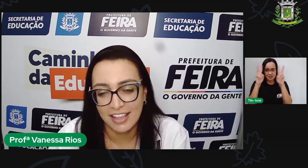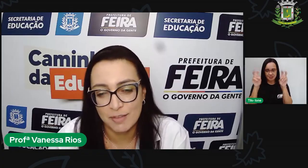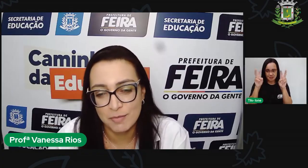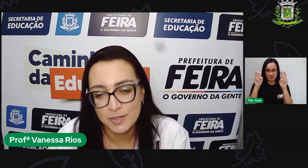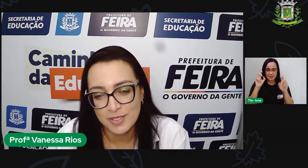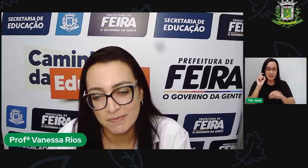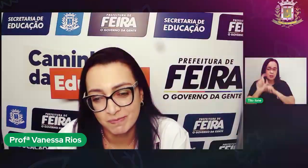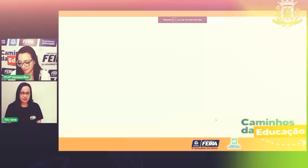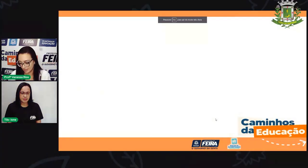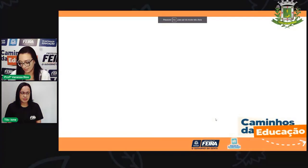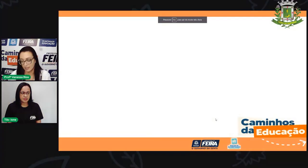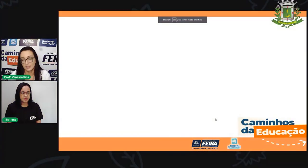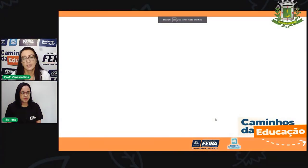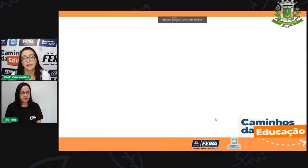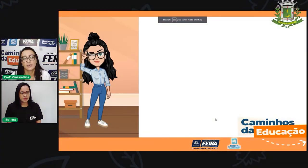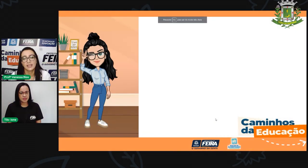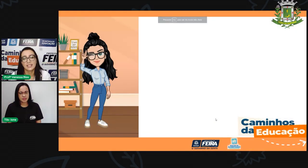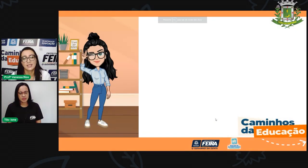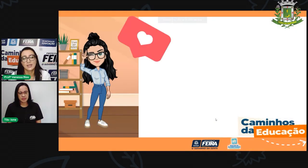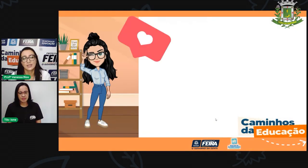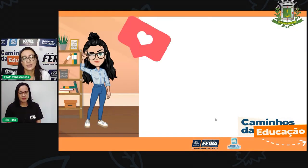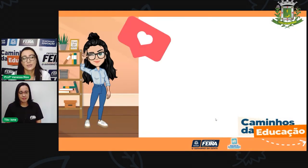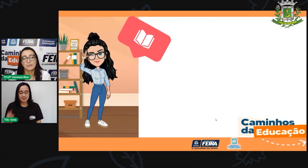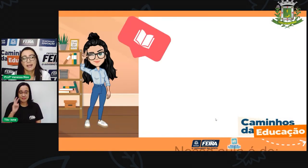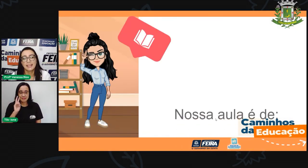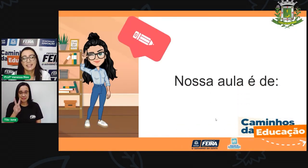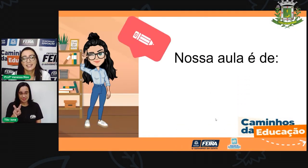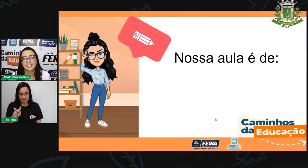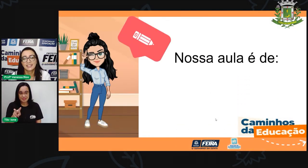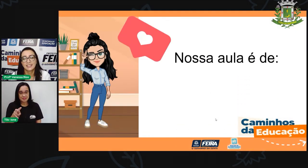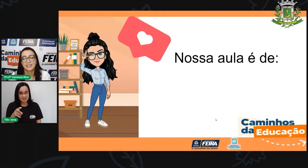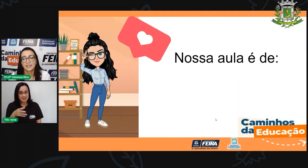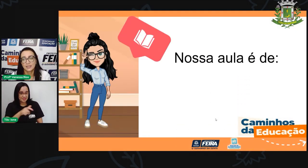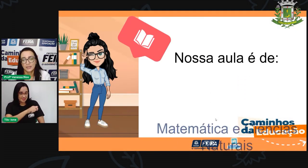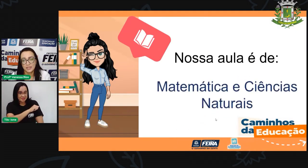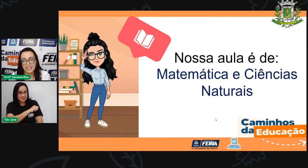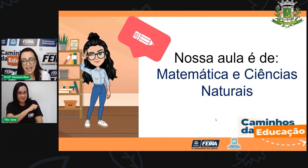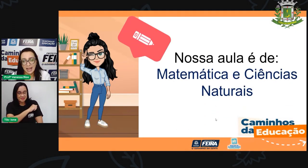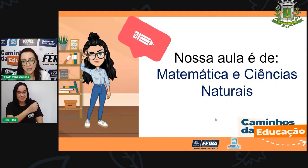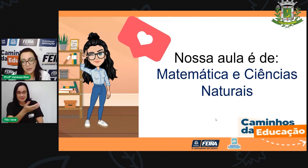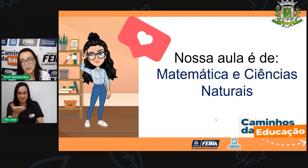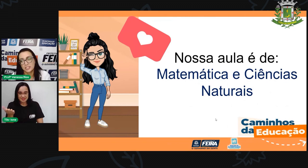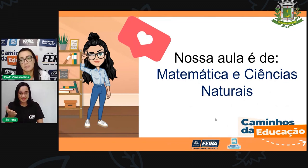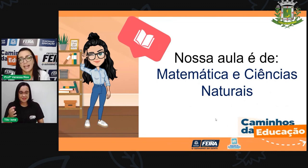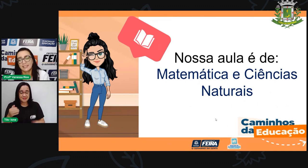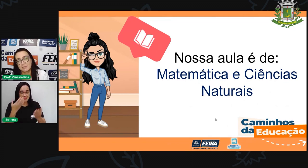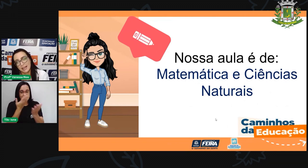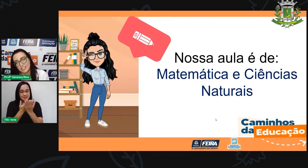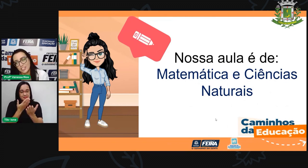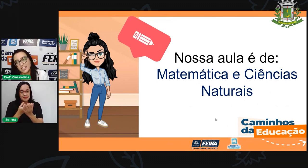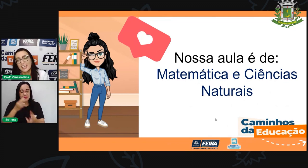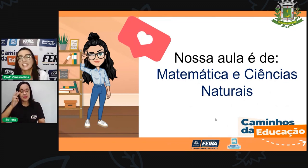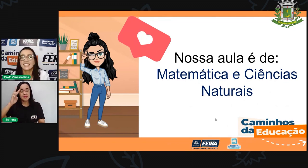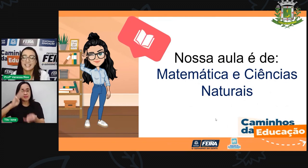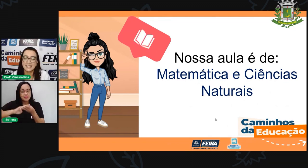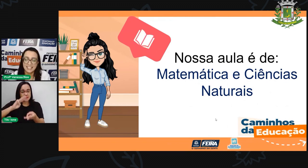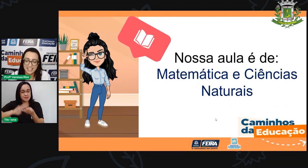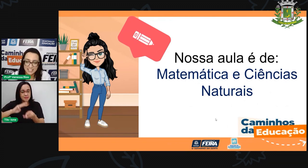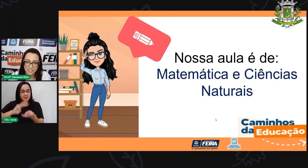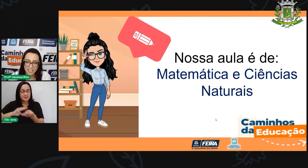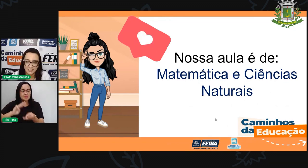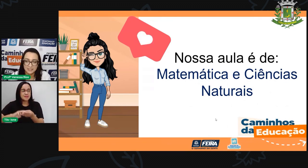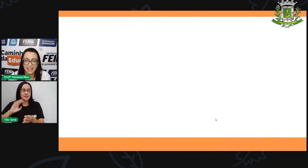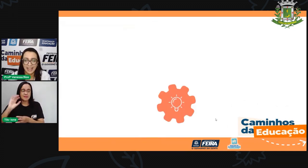estudaremos. Olha só, turma, nossa aula agora é de matemática e